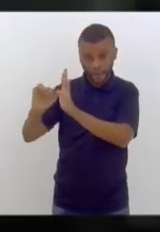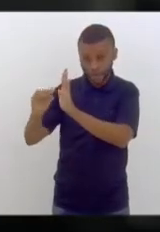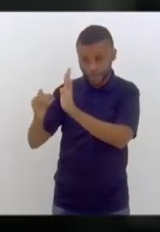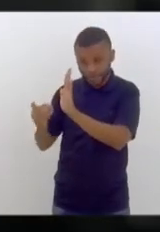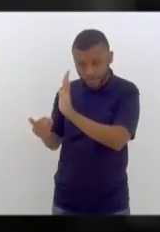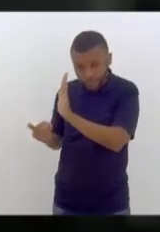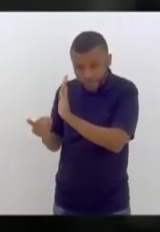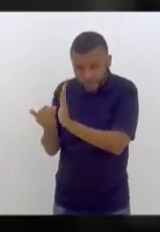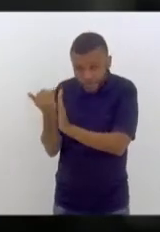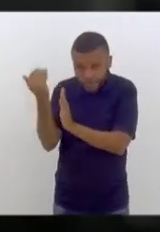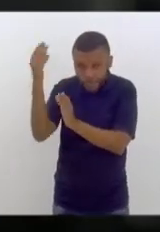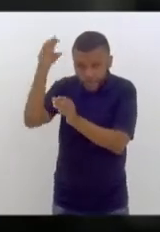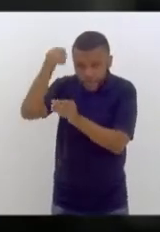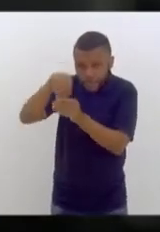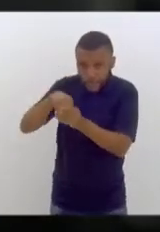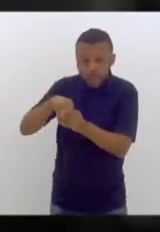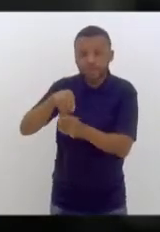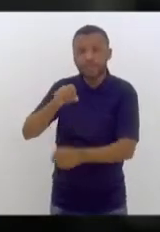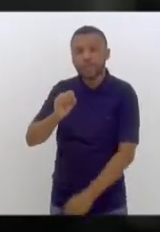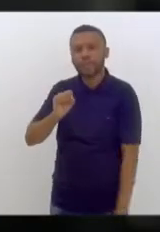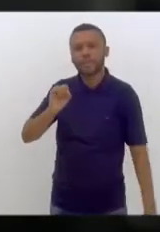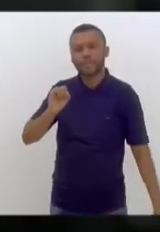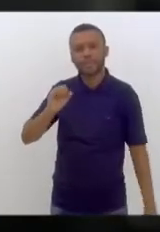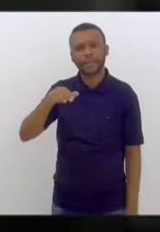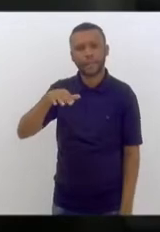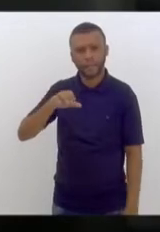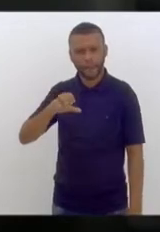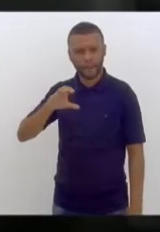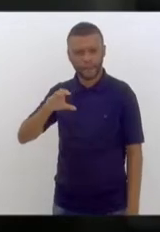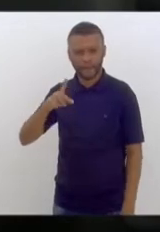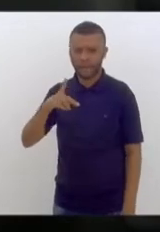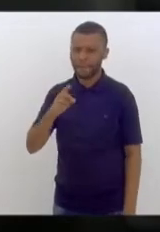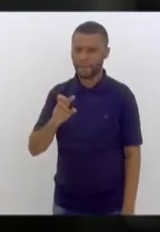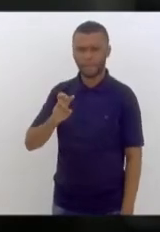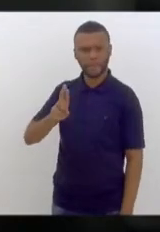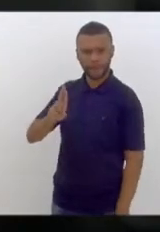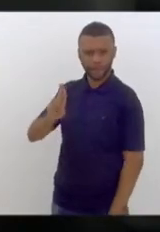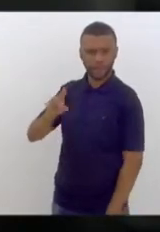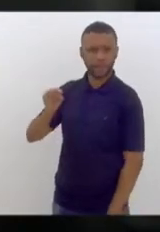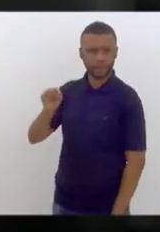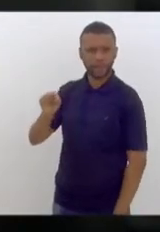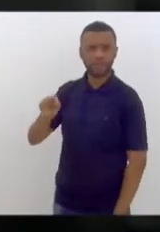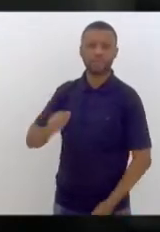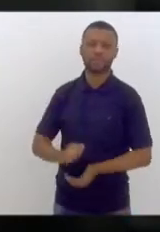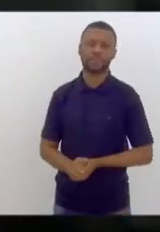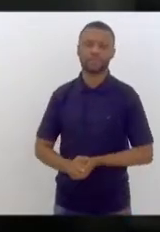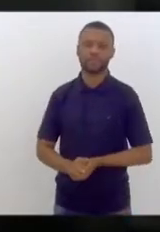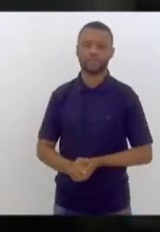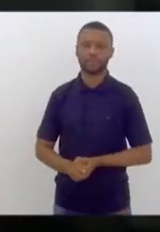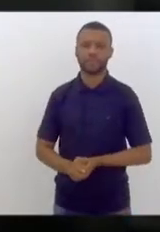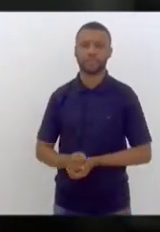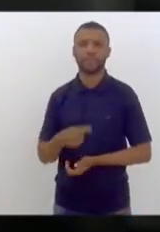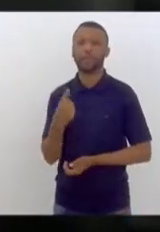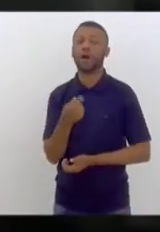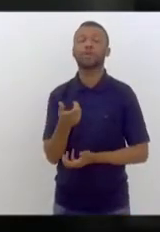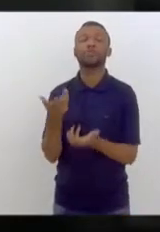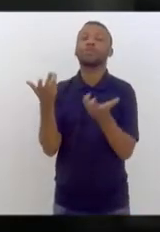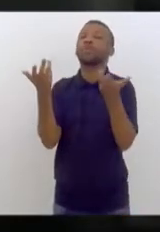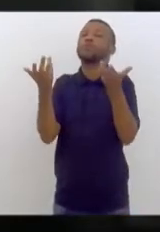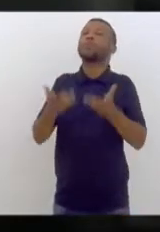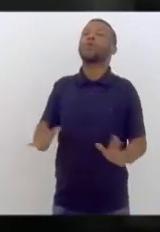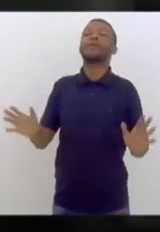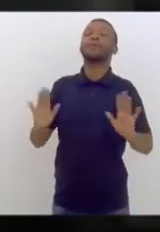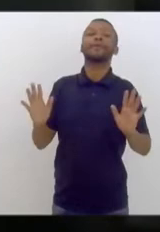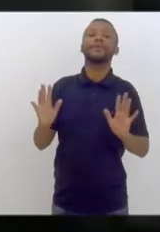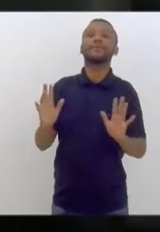do PAR, do CEMEC PAR. E a gente não quis fazer nada